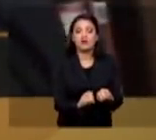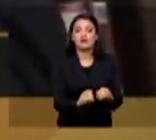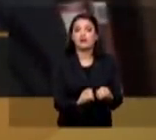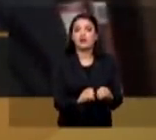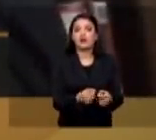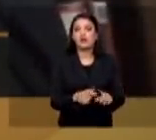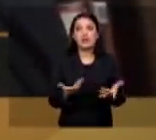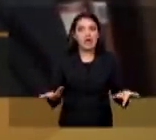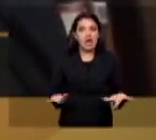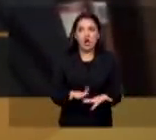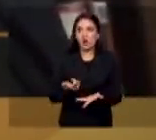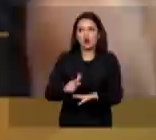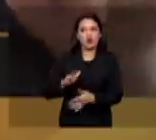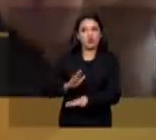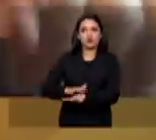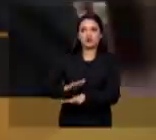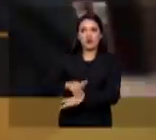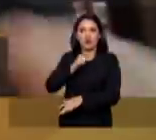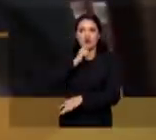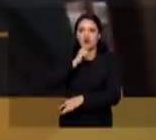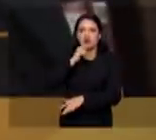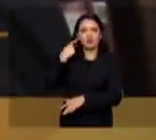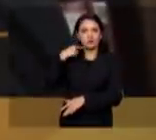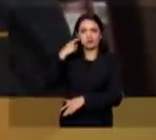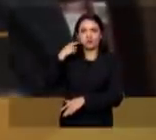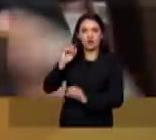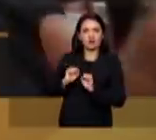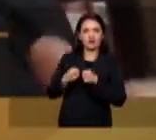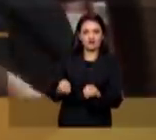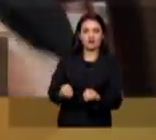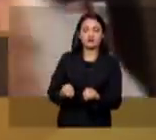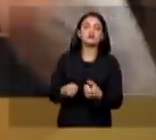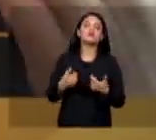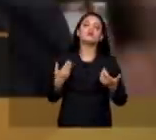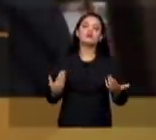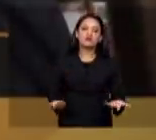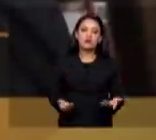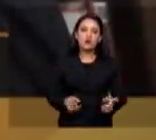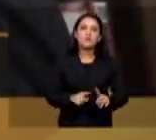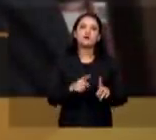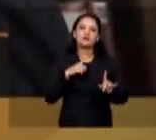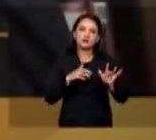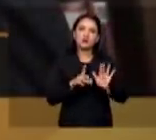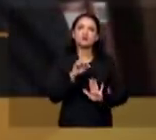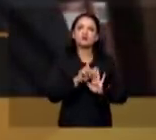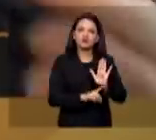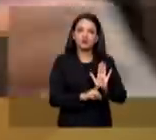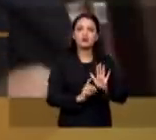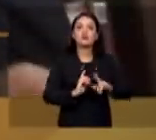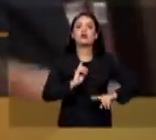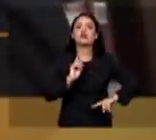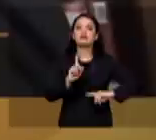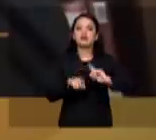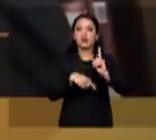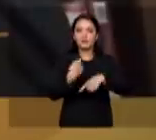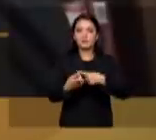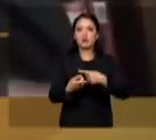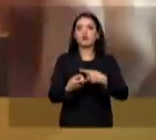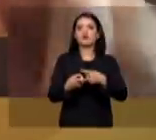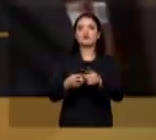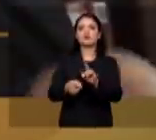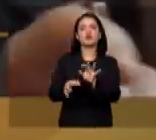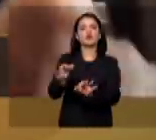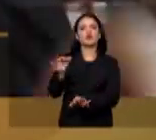aos defensores do paciente neste agravo regimental, que ele possa se manifestar novamente no juízo de